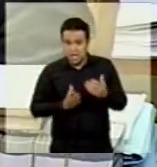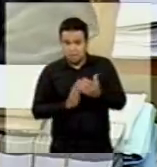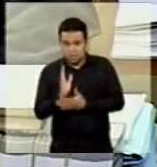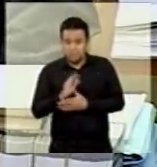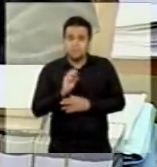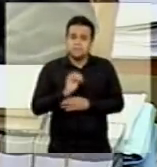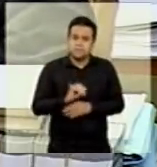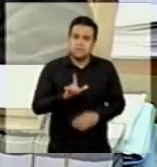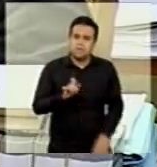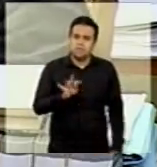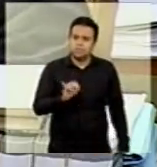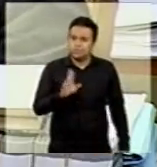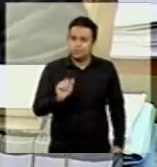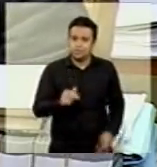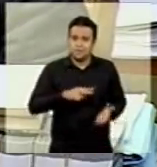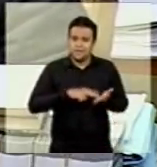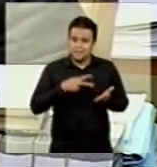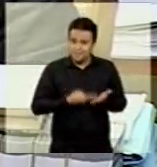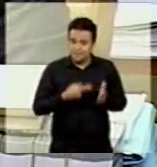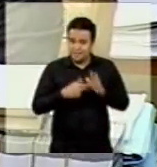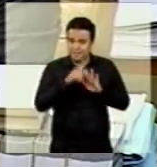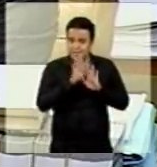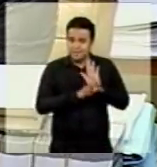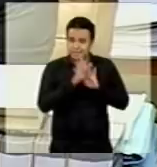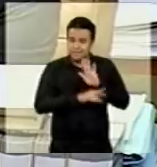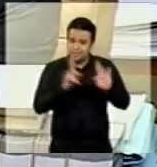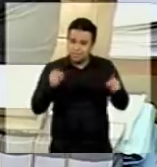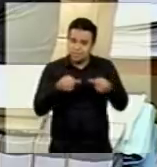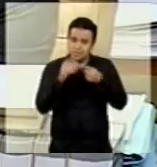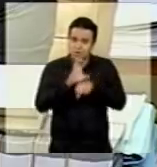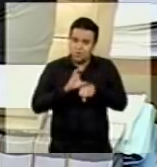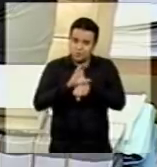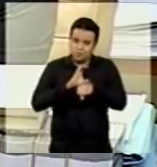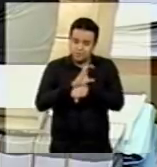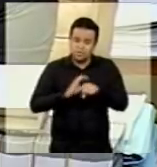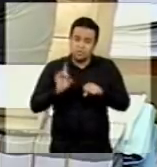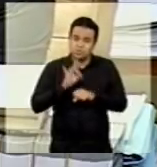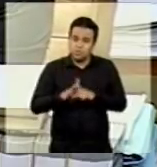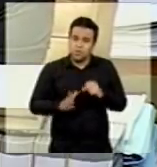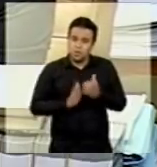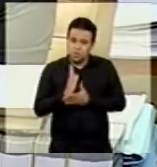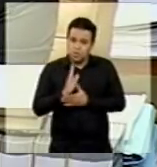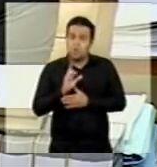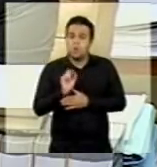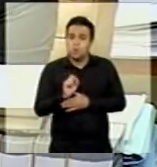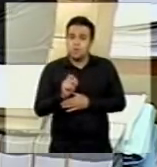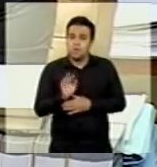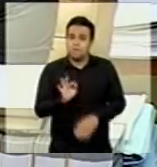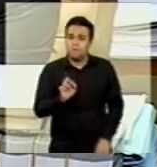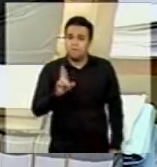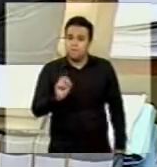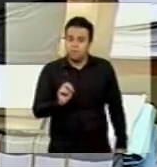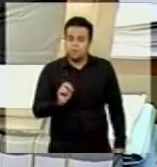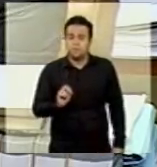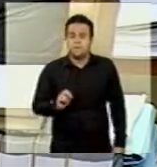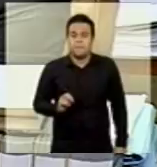legítima interpretação do texto de nossa Constituição, que somente reconheça a prerrogativa de foro em relação